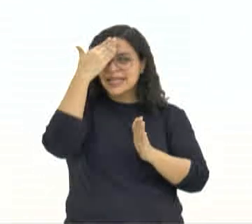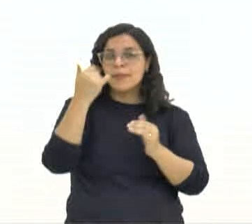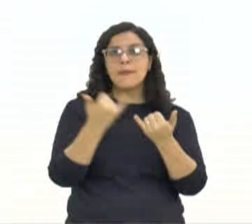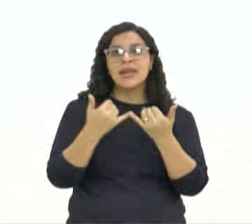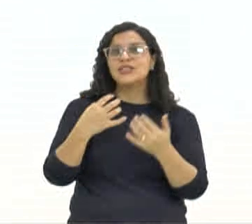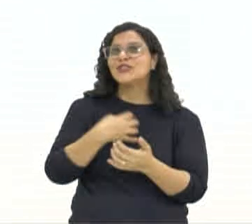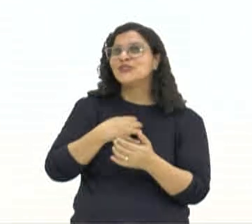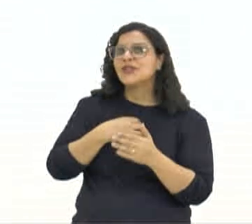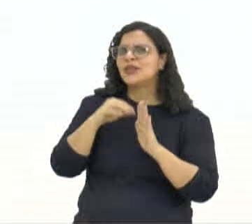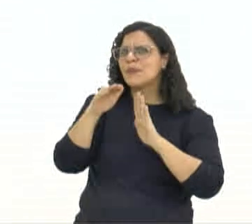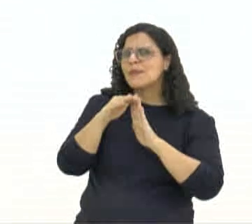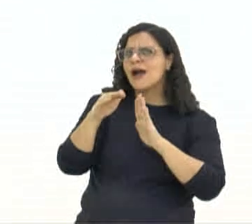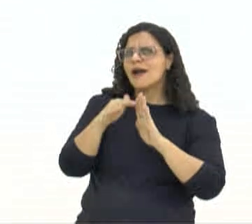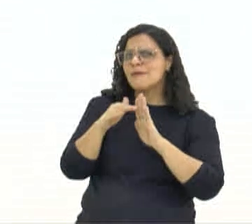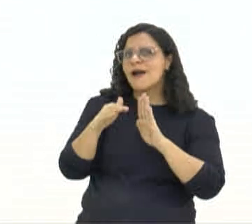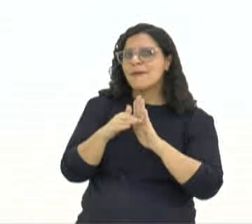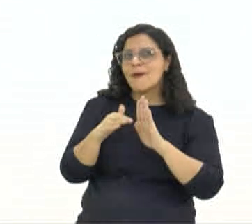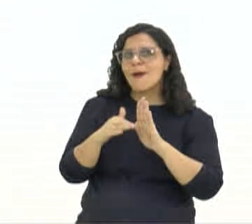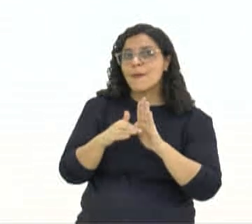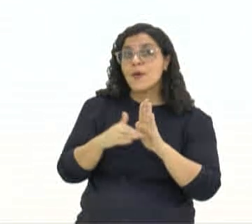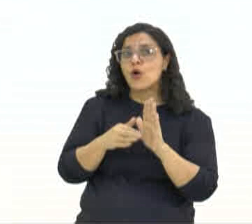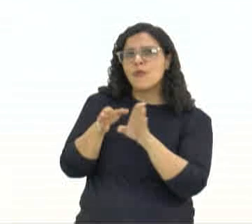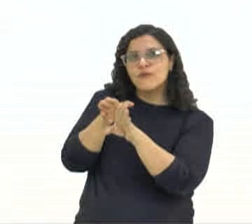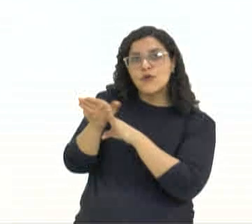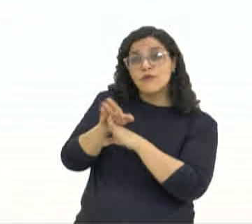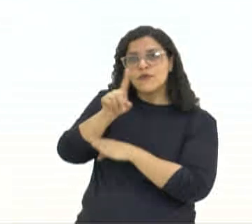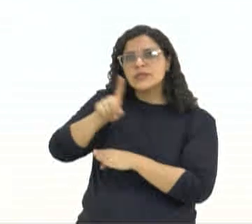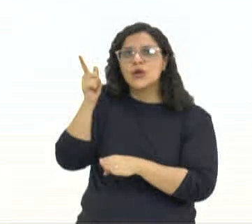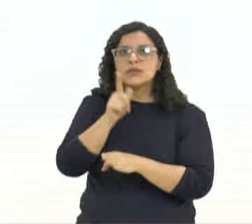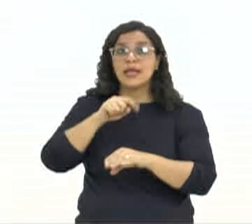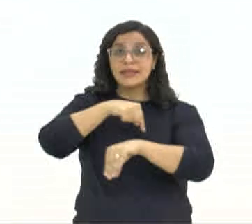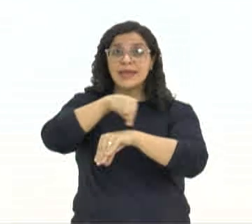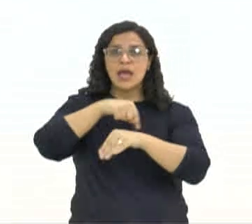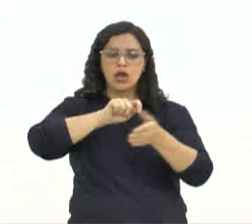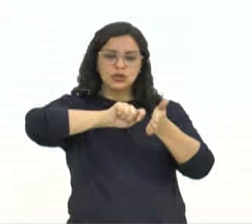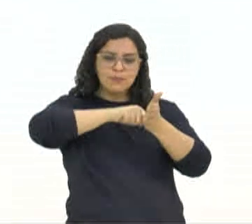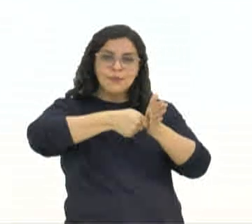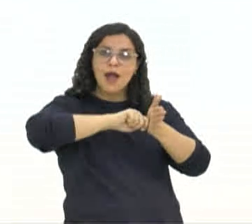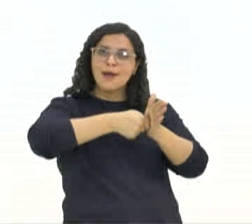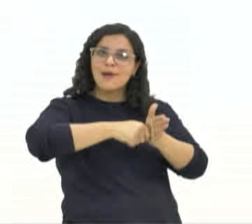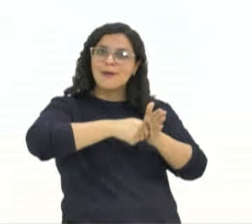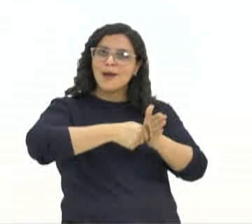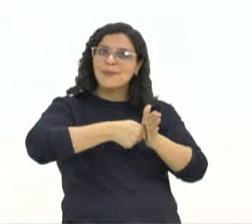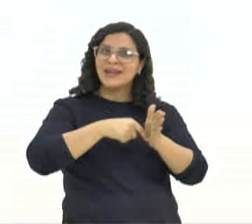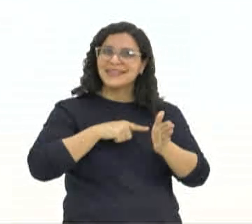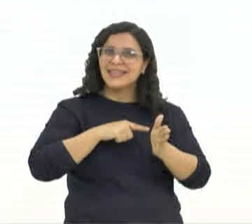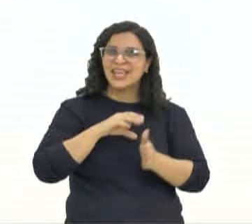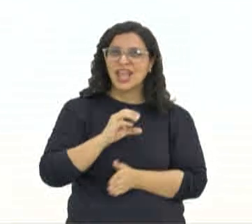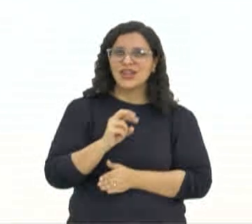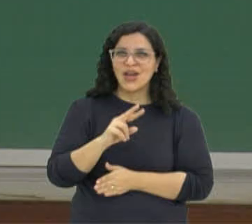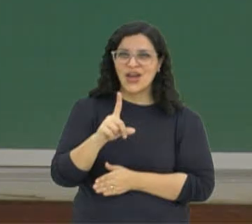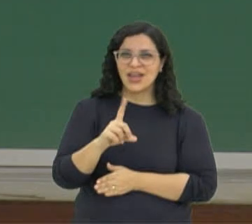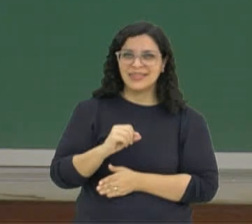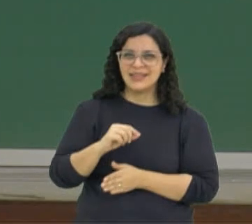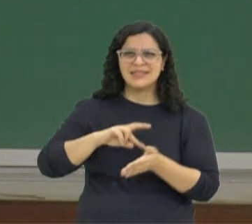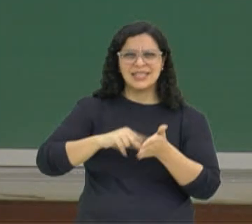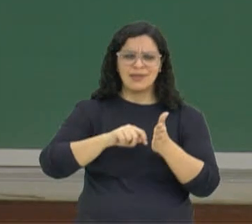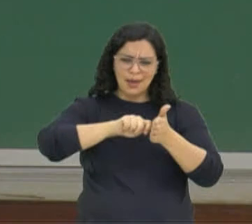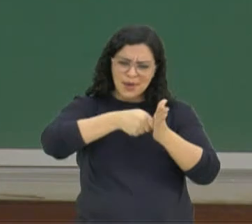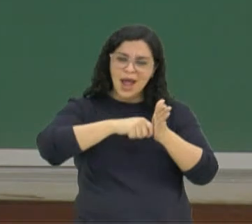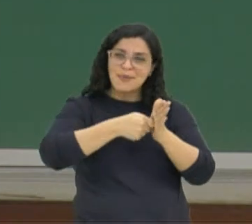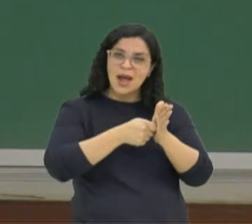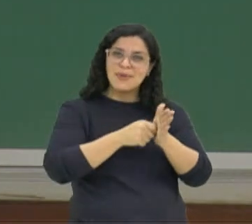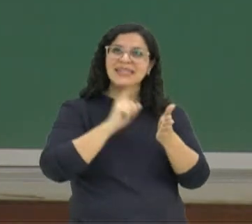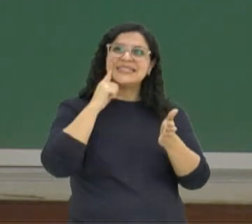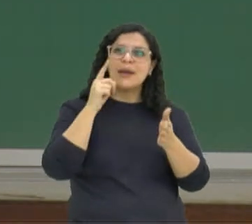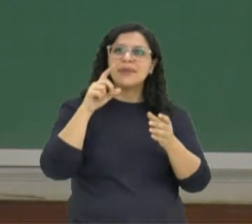receita, né? Ele fala para instruções para dar corda a um relógio. Lembrando que o Enem